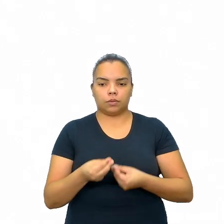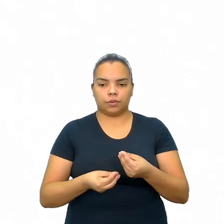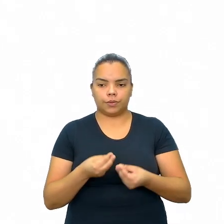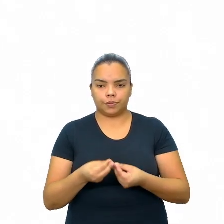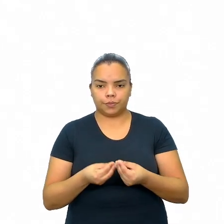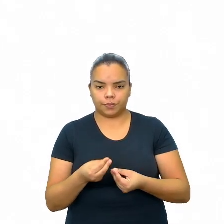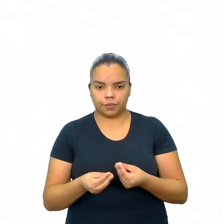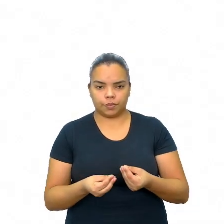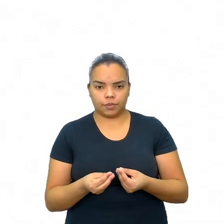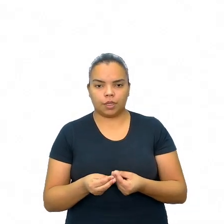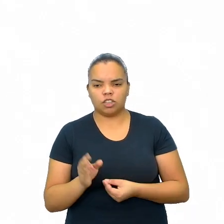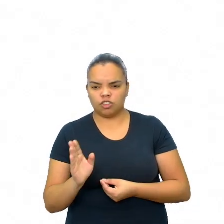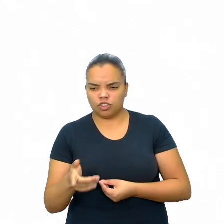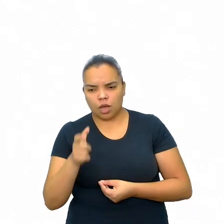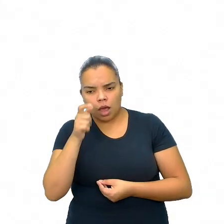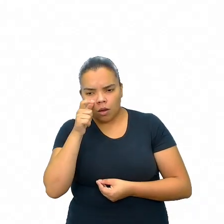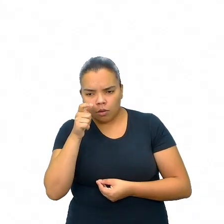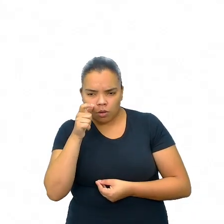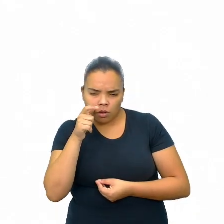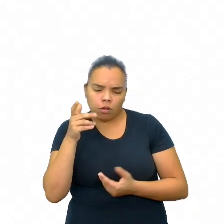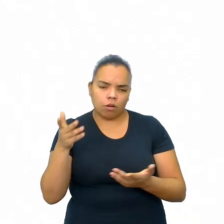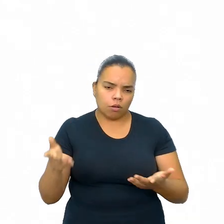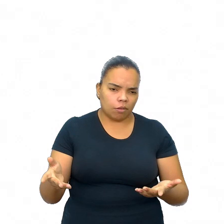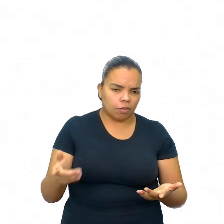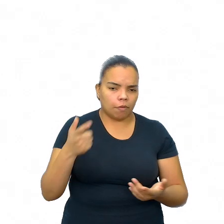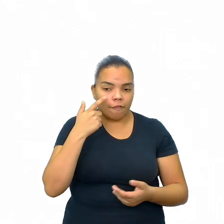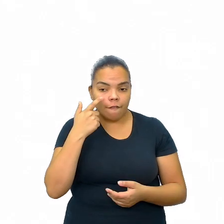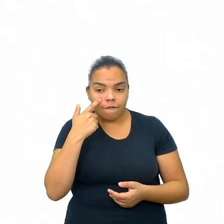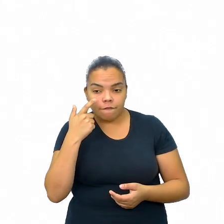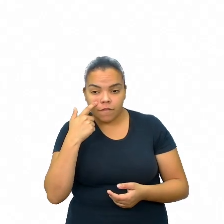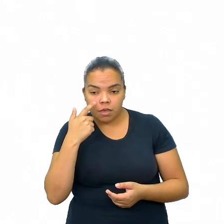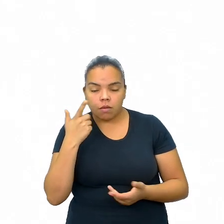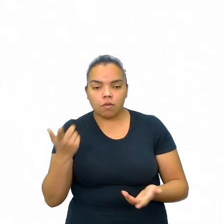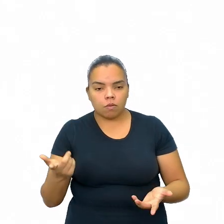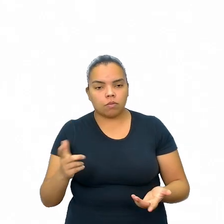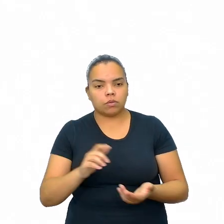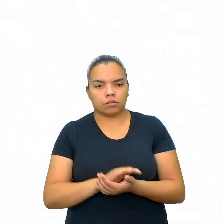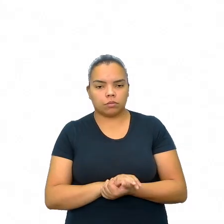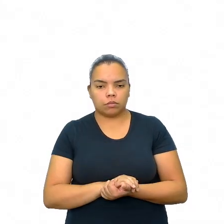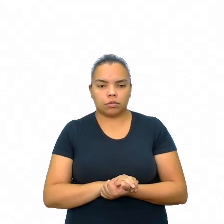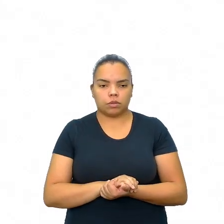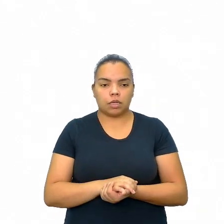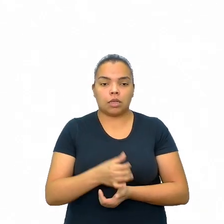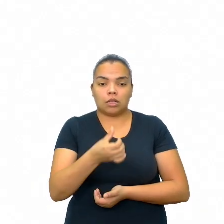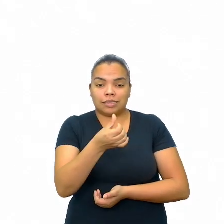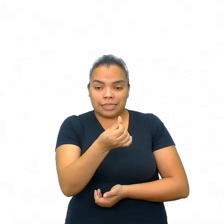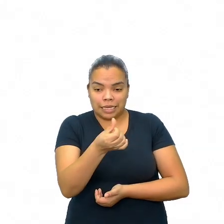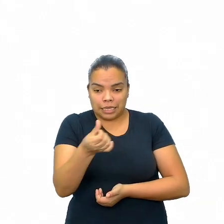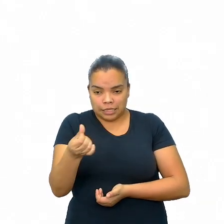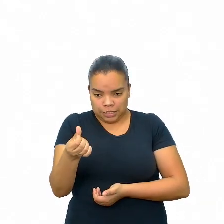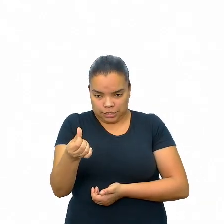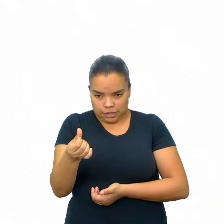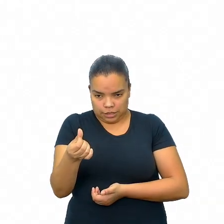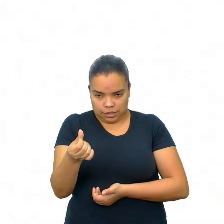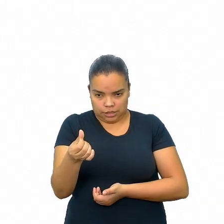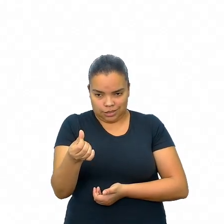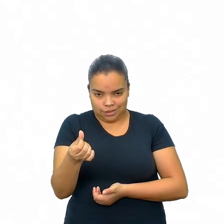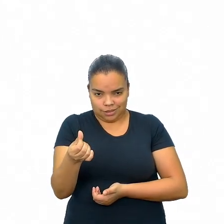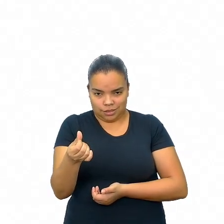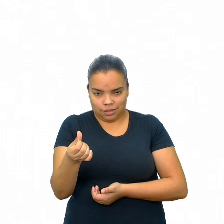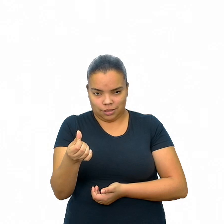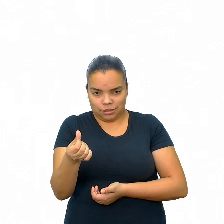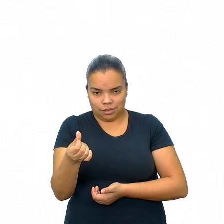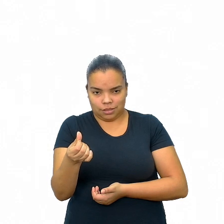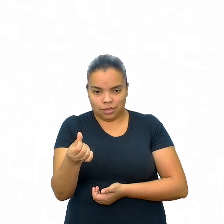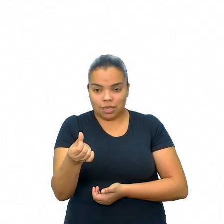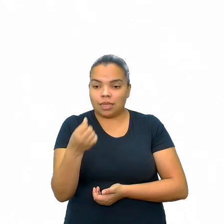já olhou, analisou no calendário da classe. O número 66 é um número